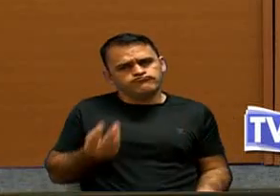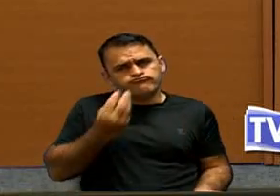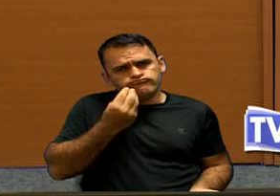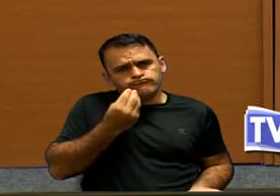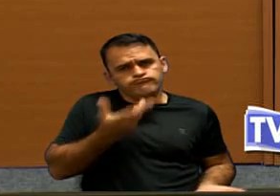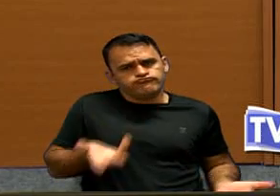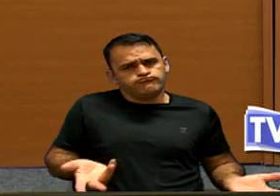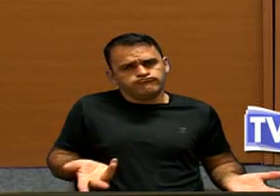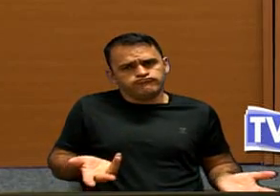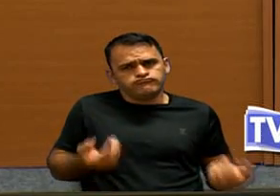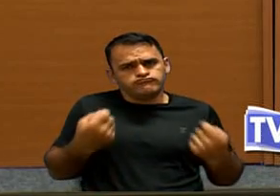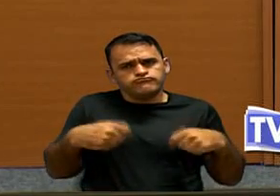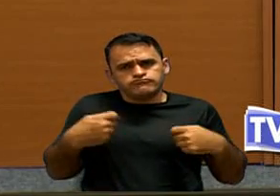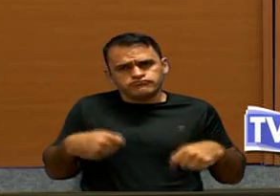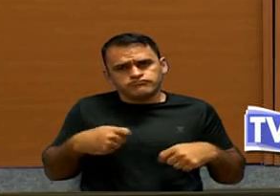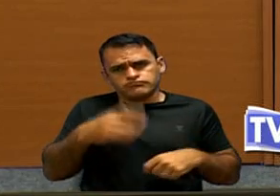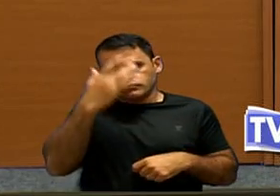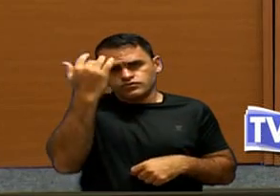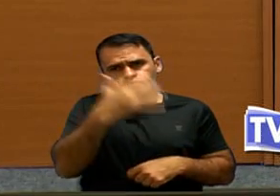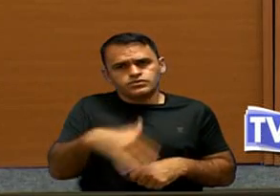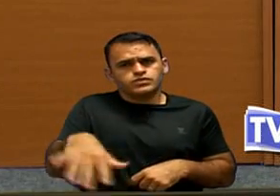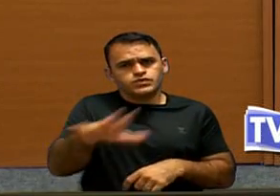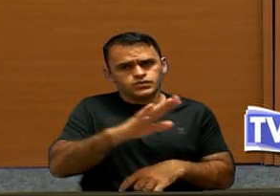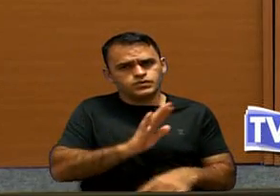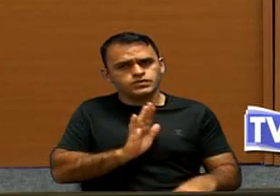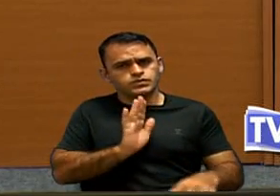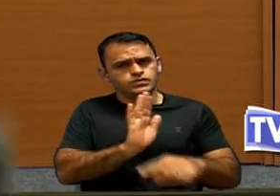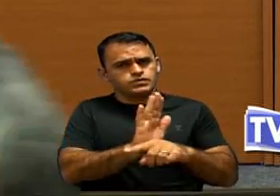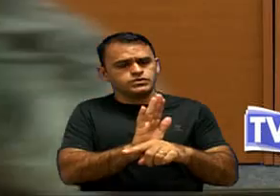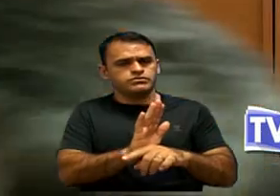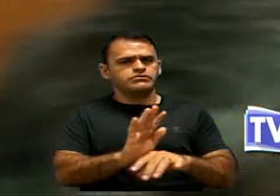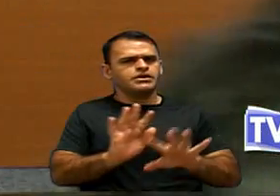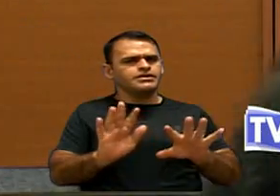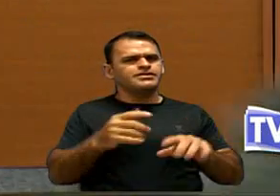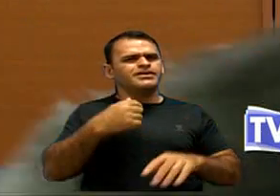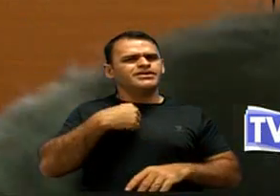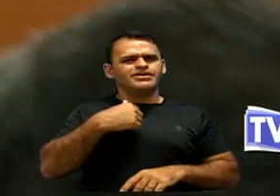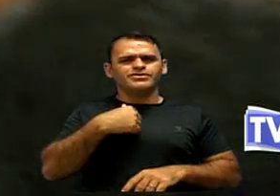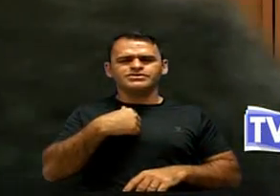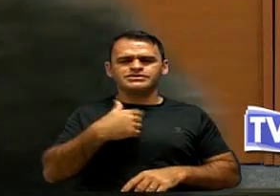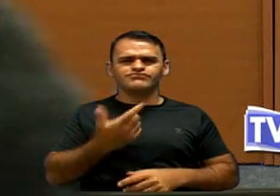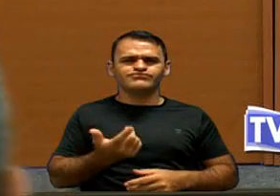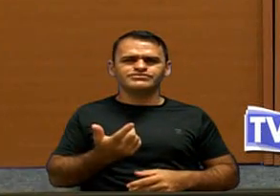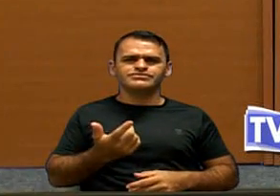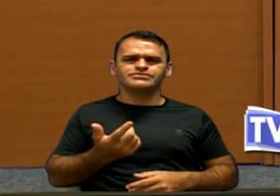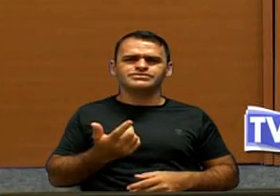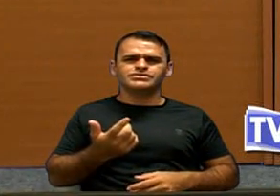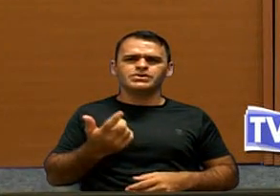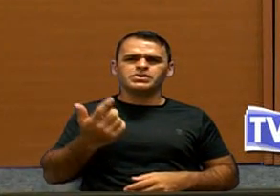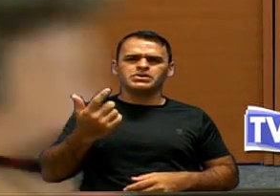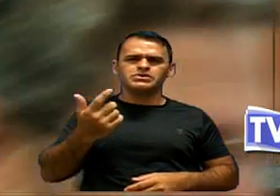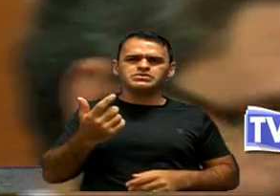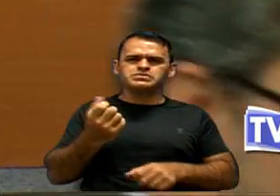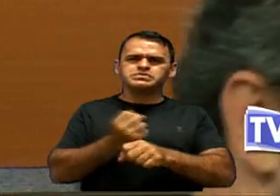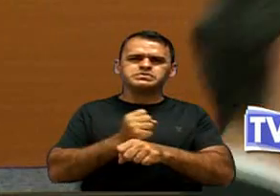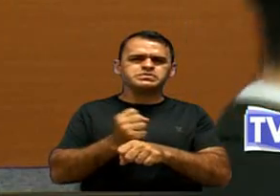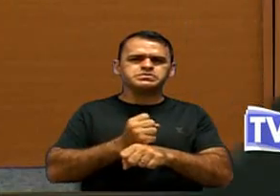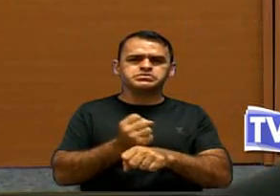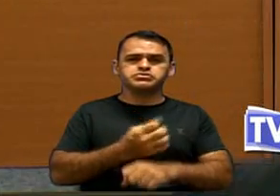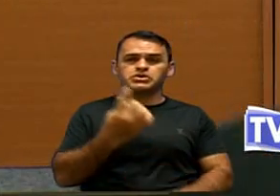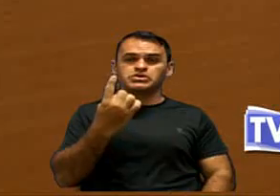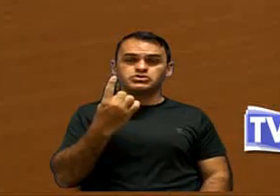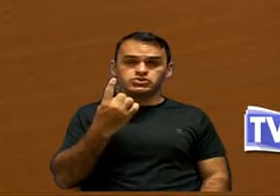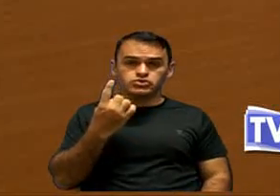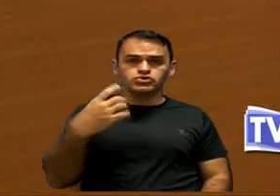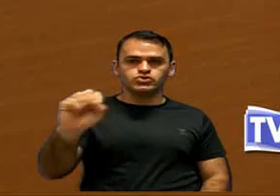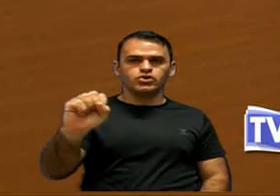que dar assistência à população. Mas eu tenho batido nesta casa há quase 18 anos